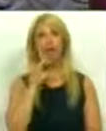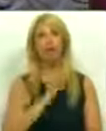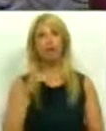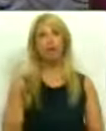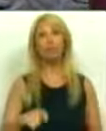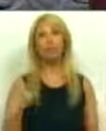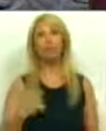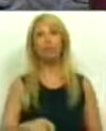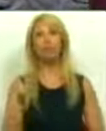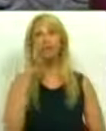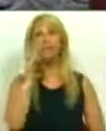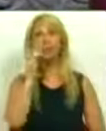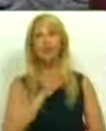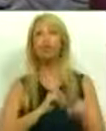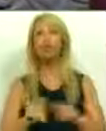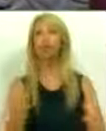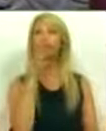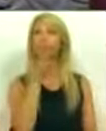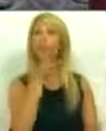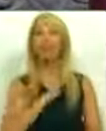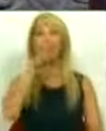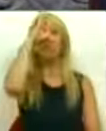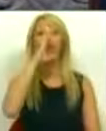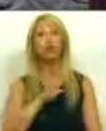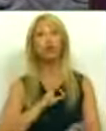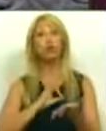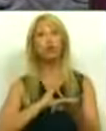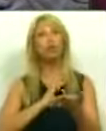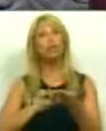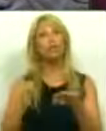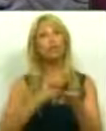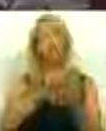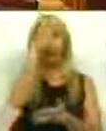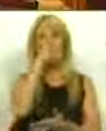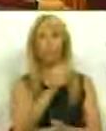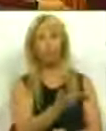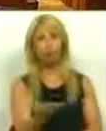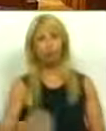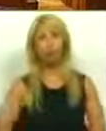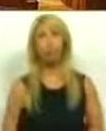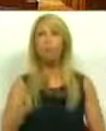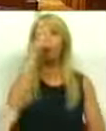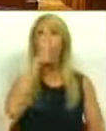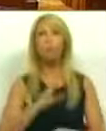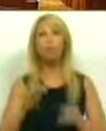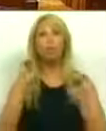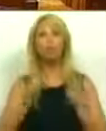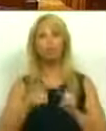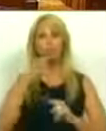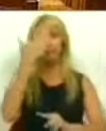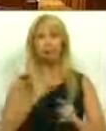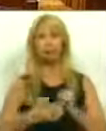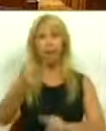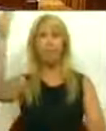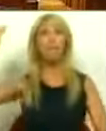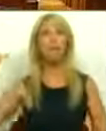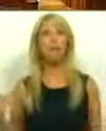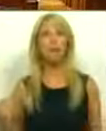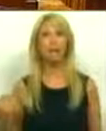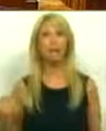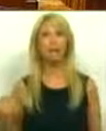Senhora Presidente, Senhoras e Senhores Deputados, Senhor Ministro, Senhores Secretários de Estado, o Governo lançou na semana passada